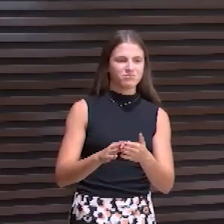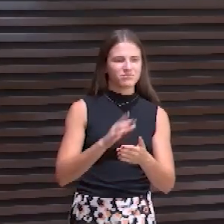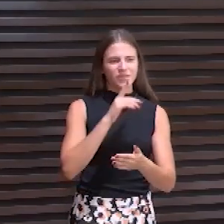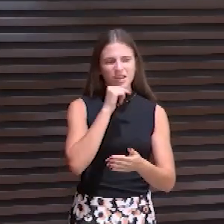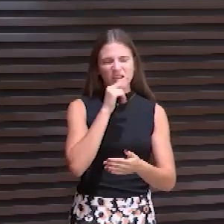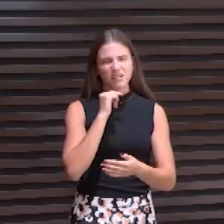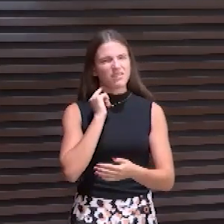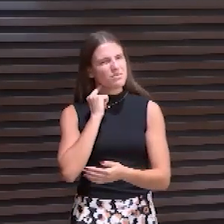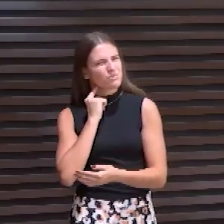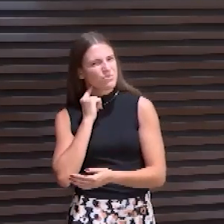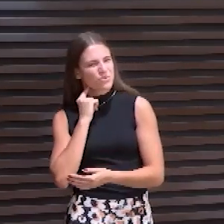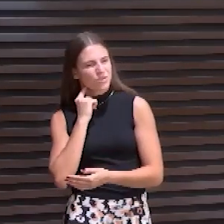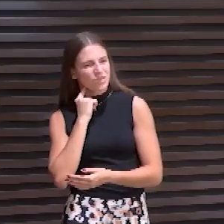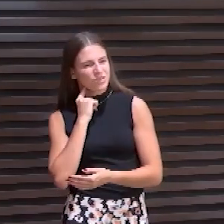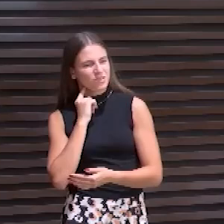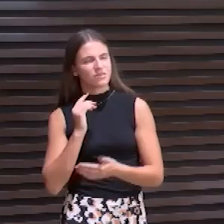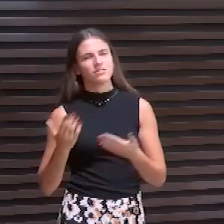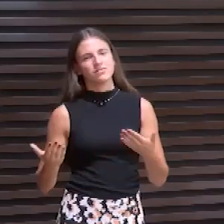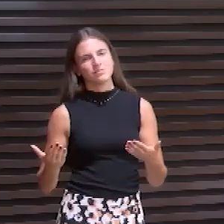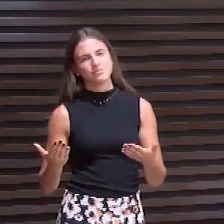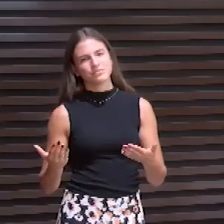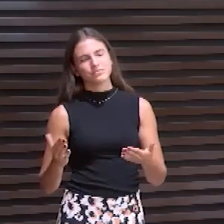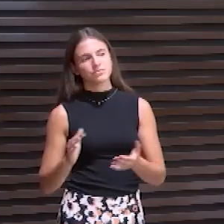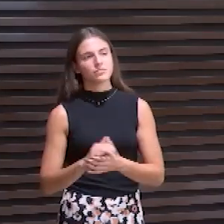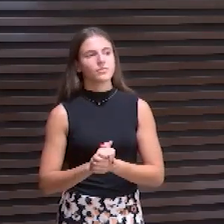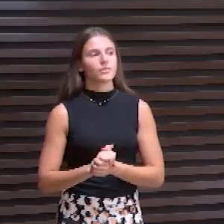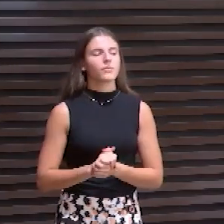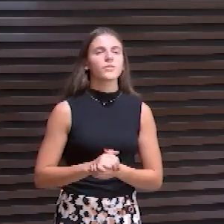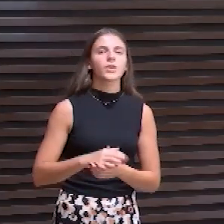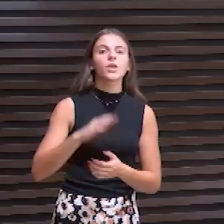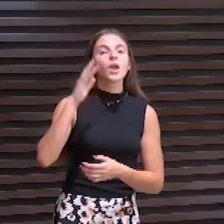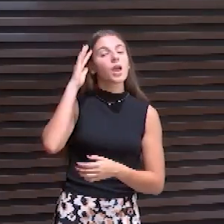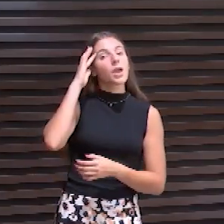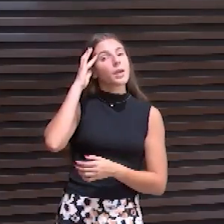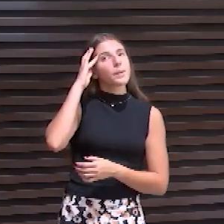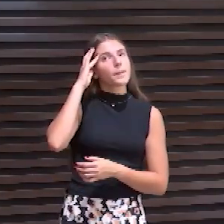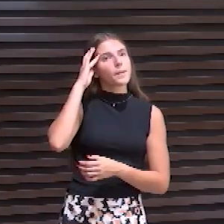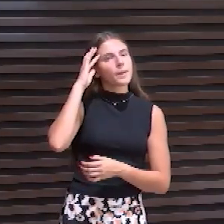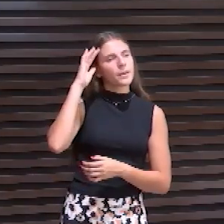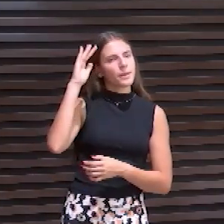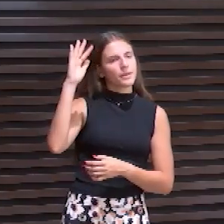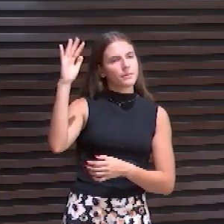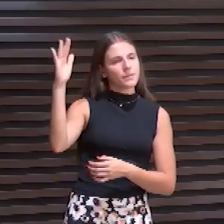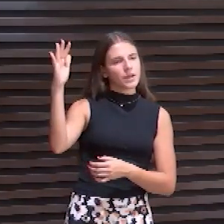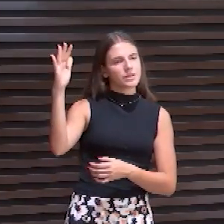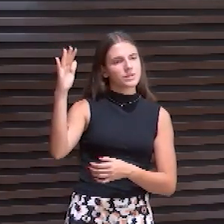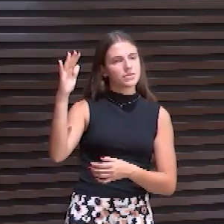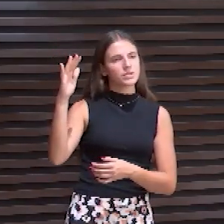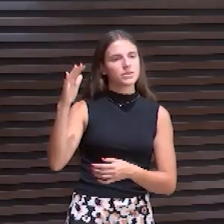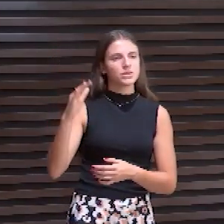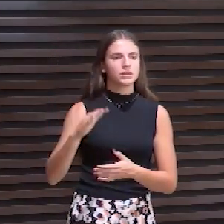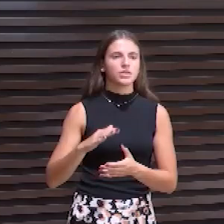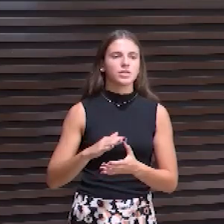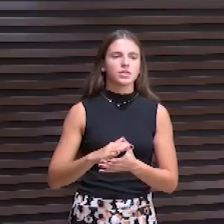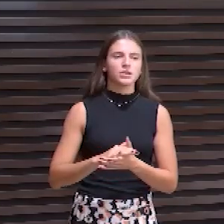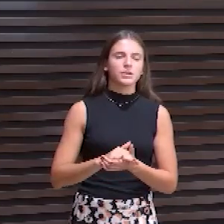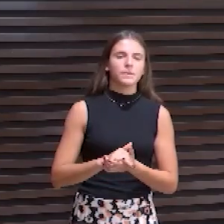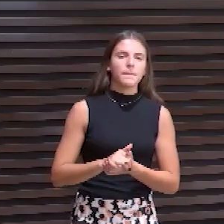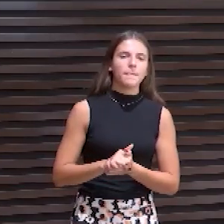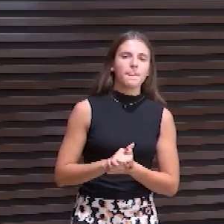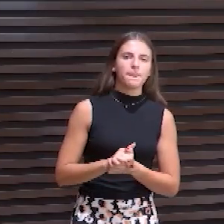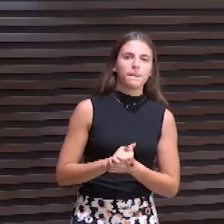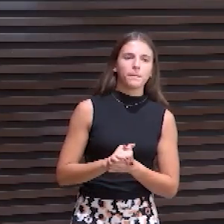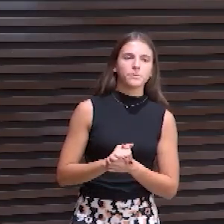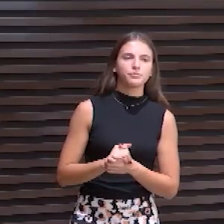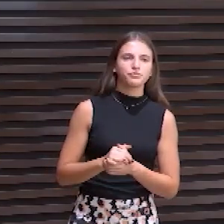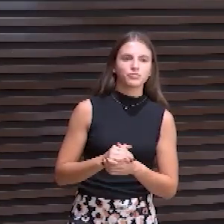águas transparentes, um lago azul. Aí você imagina um habitante lá do Lago Blausee. Aí você fala para ele, dá um mergulho